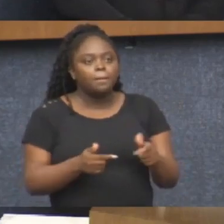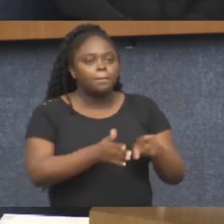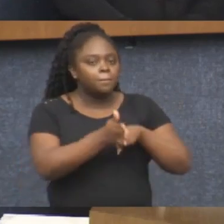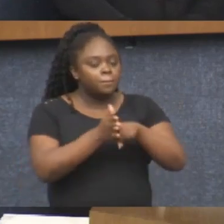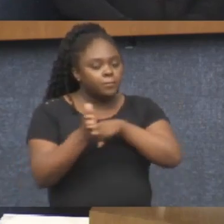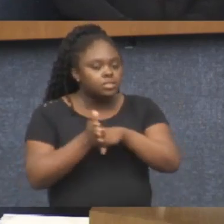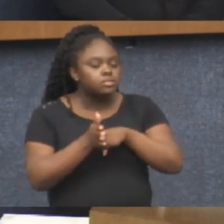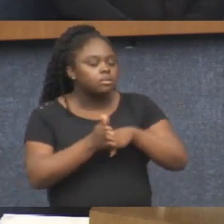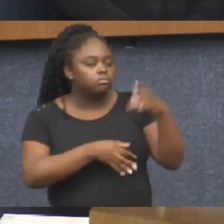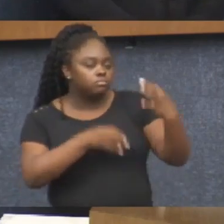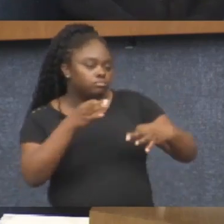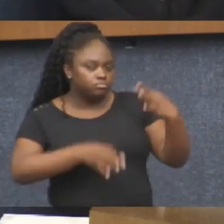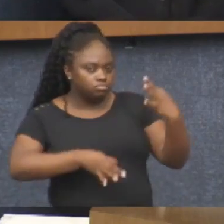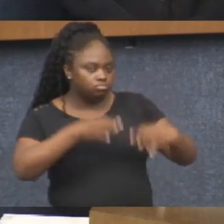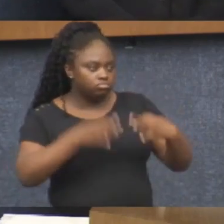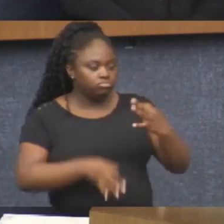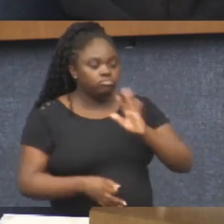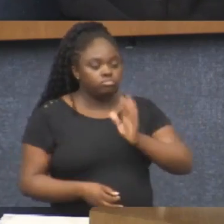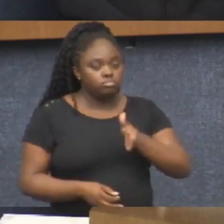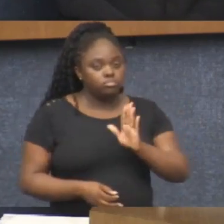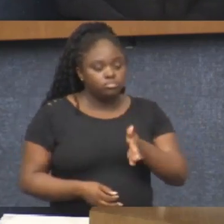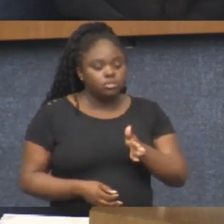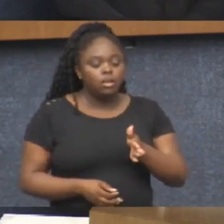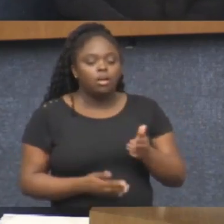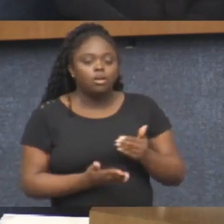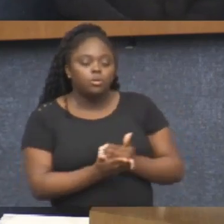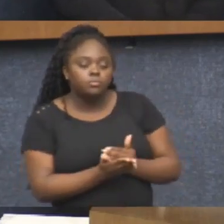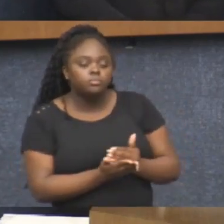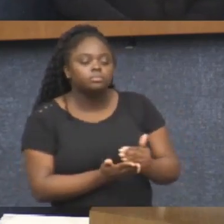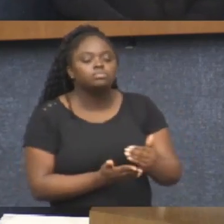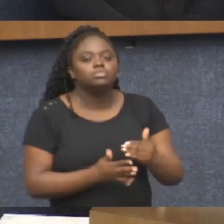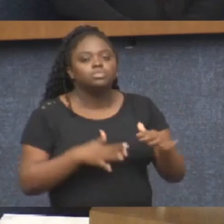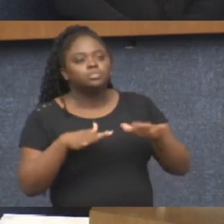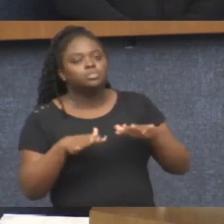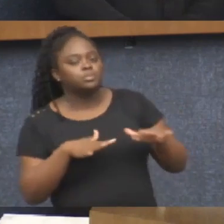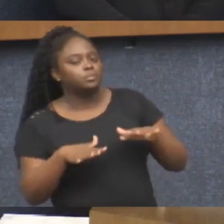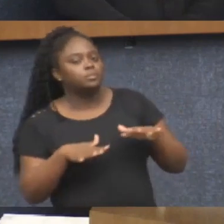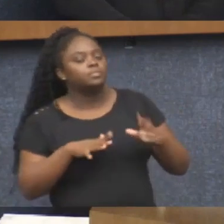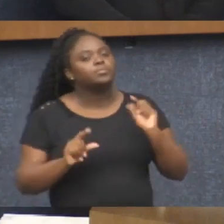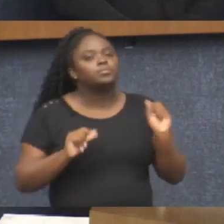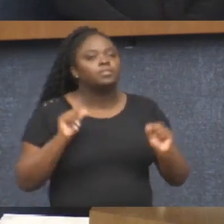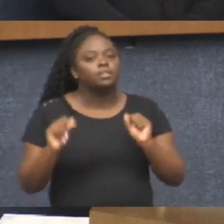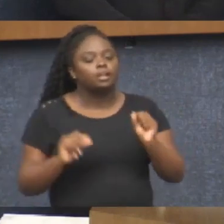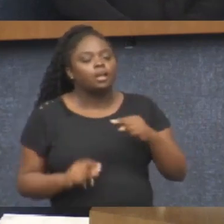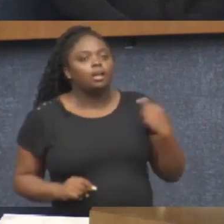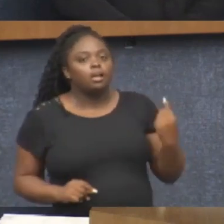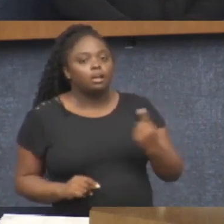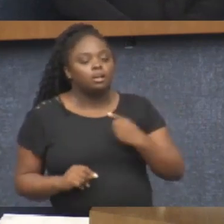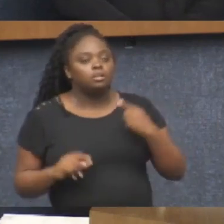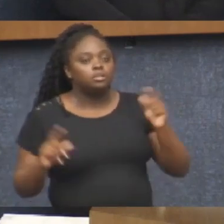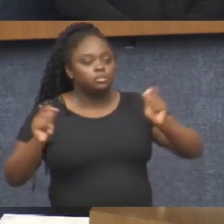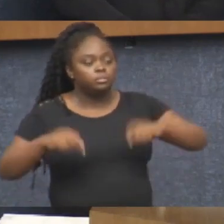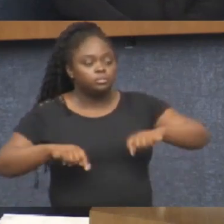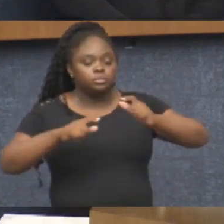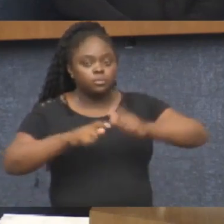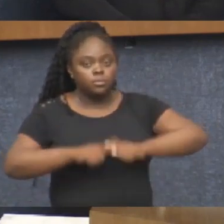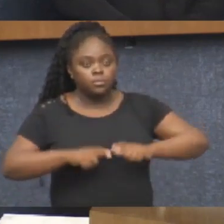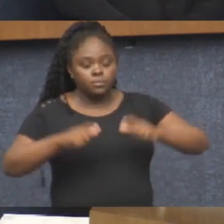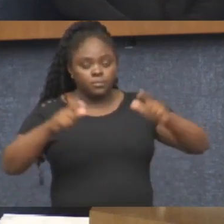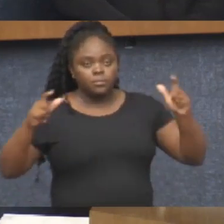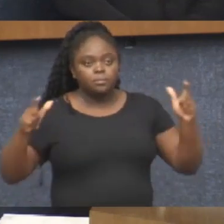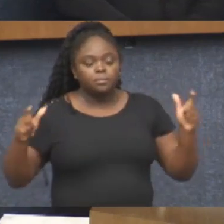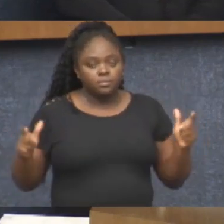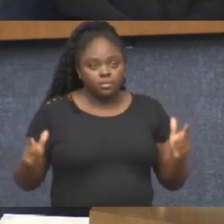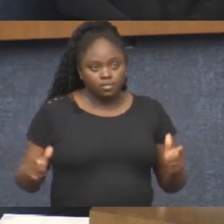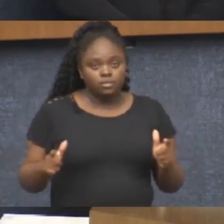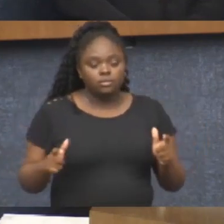uma pesquisa jurídica e já partindo já para uma movimentação de que a gente possa não só ampliar